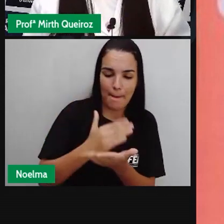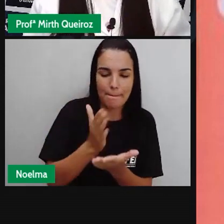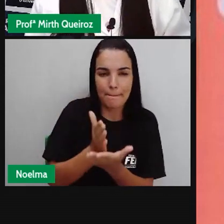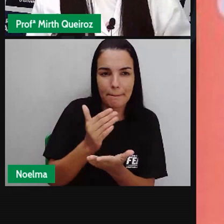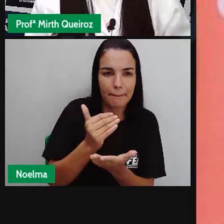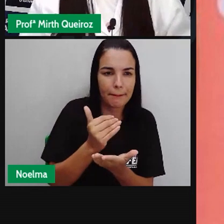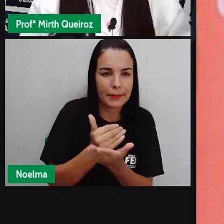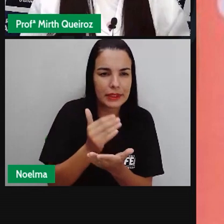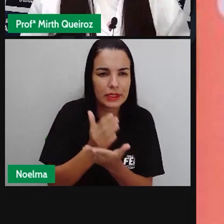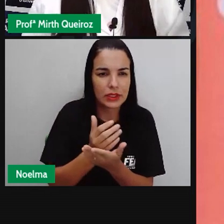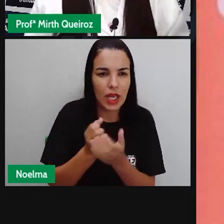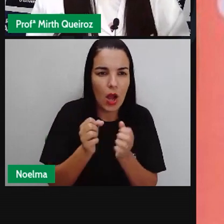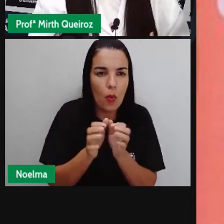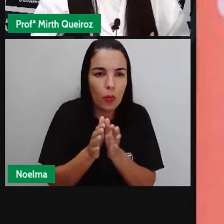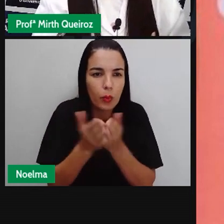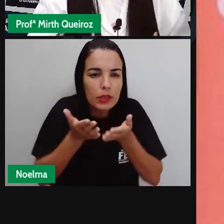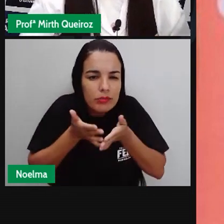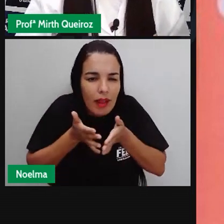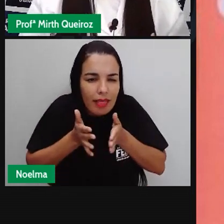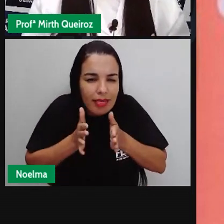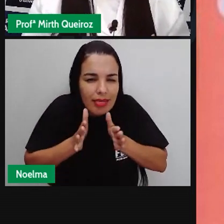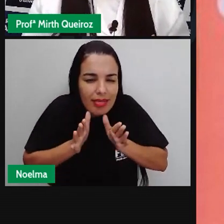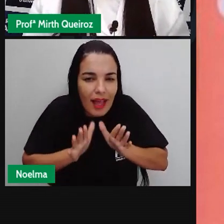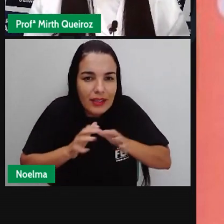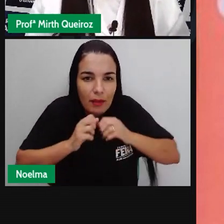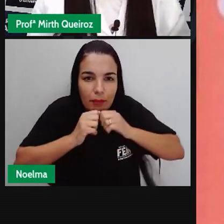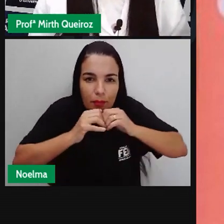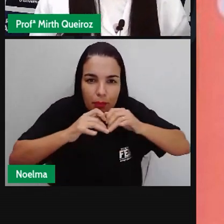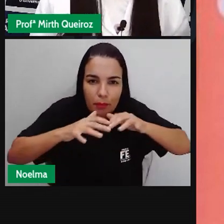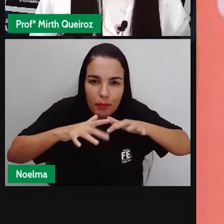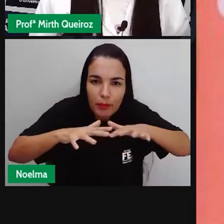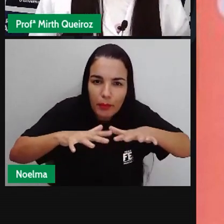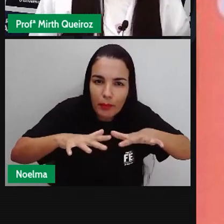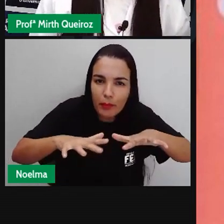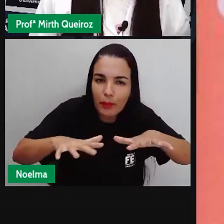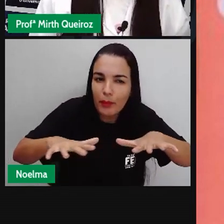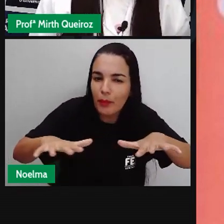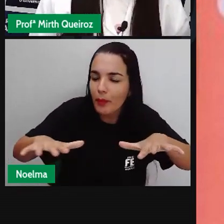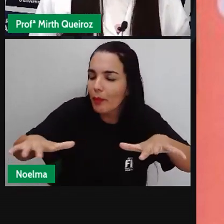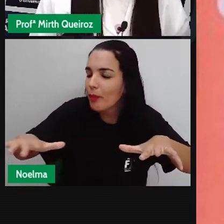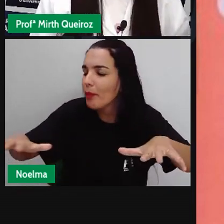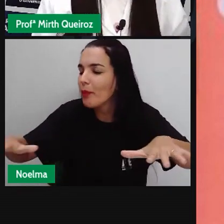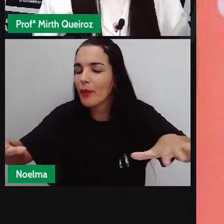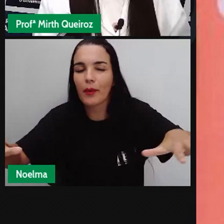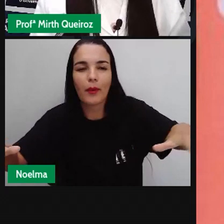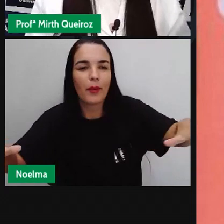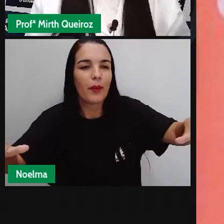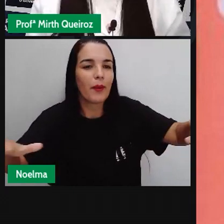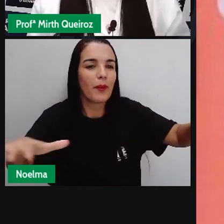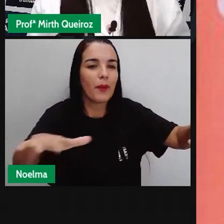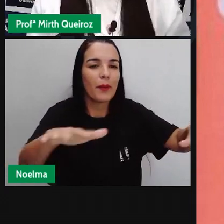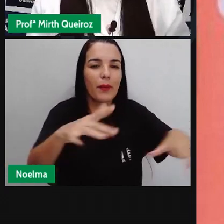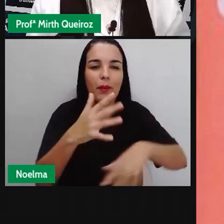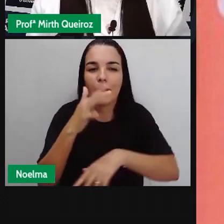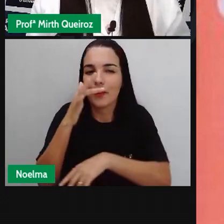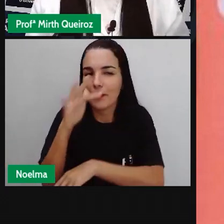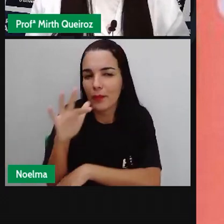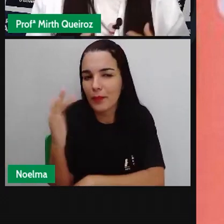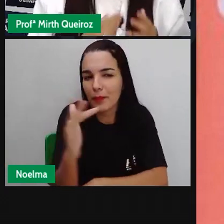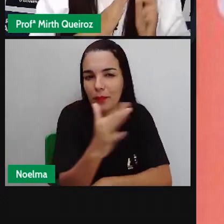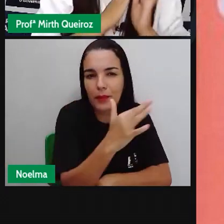A gente fala esparrama, mas na verdade é espalha rama, né? Batatinha quando nasce, esparrama pelo chão.